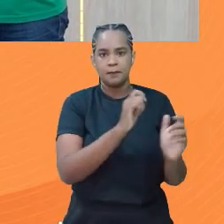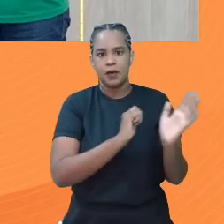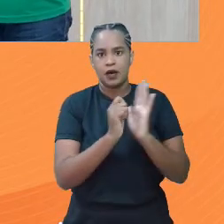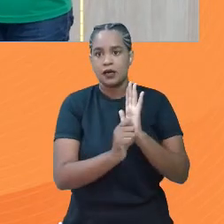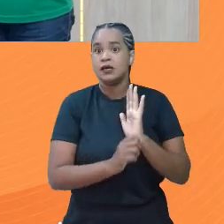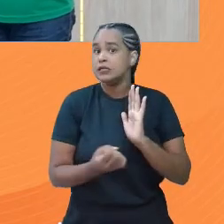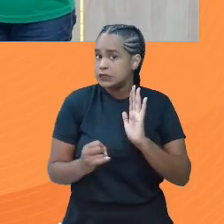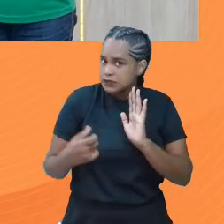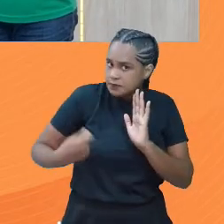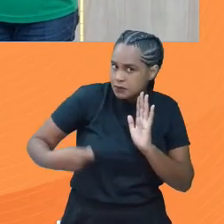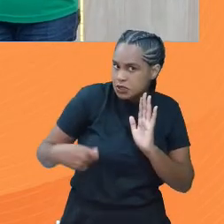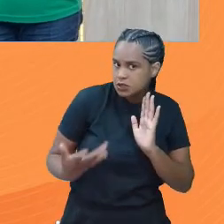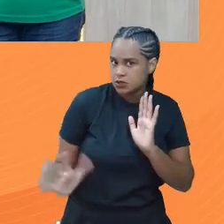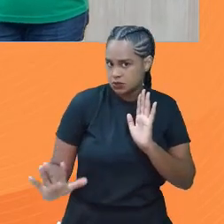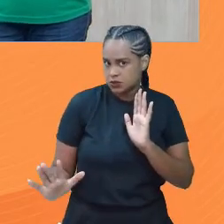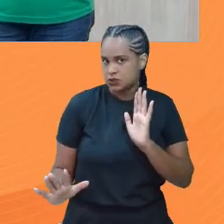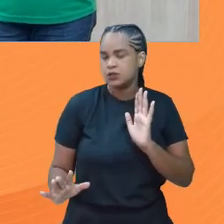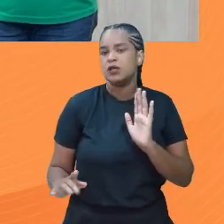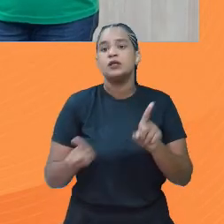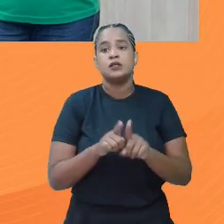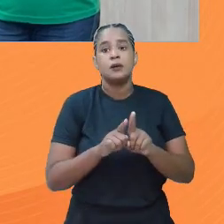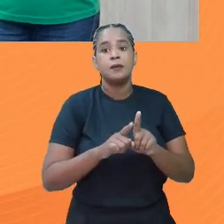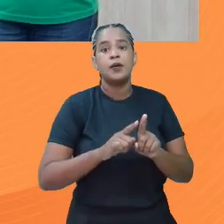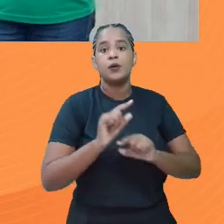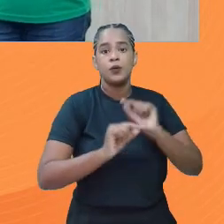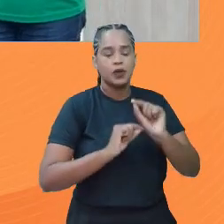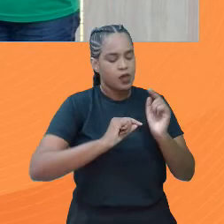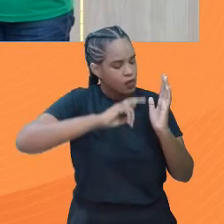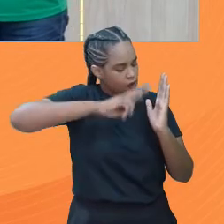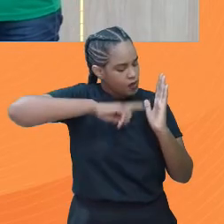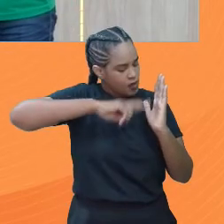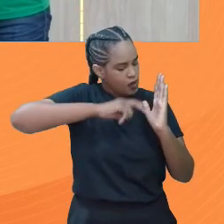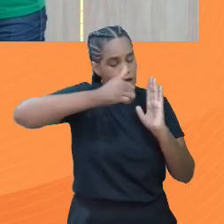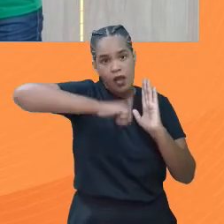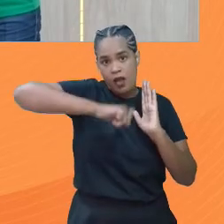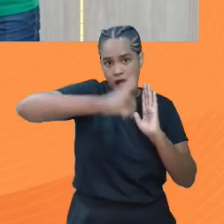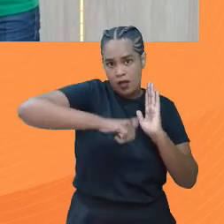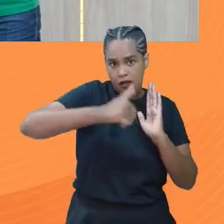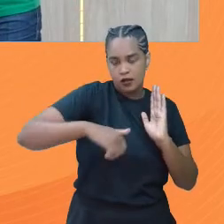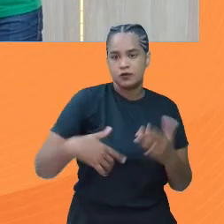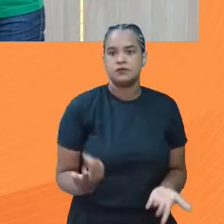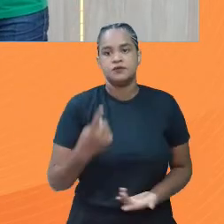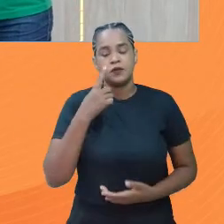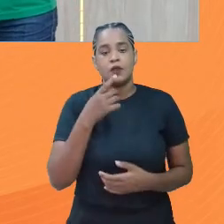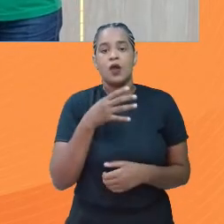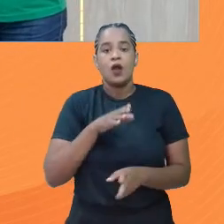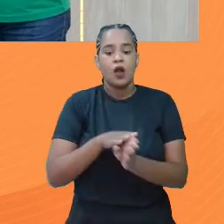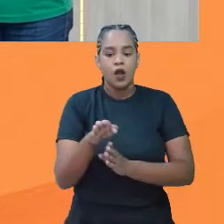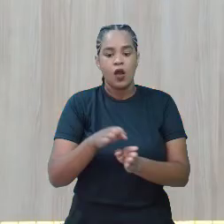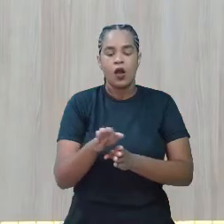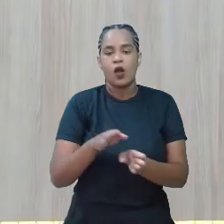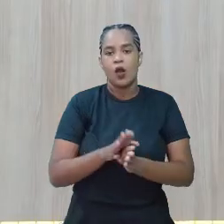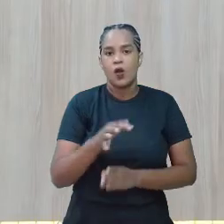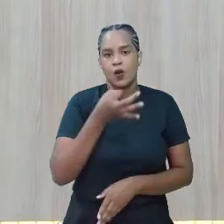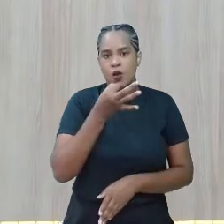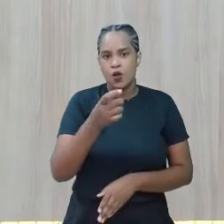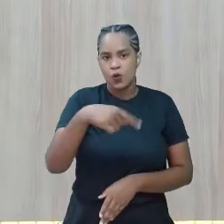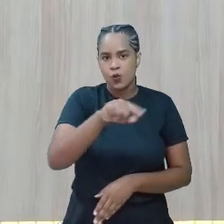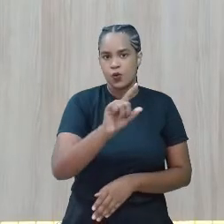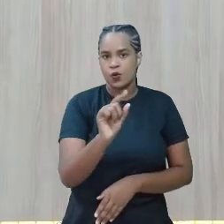caso necessário, revisão. E aí entra aquele conselho que eu sempre dou para